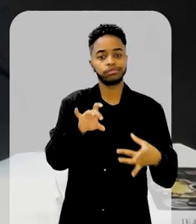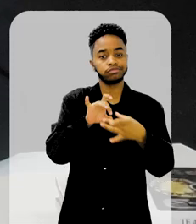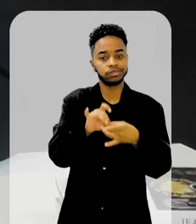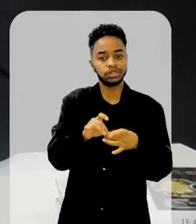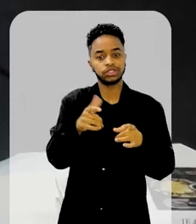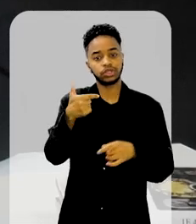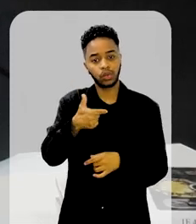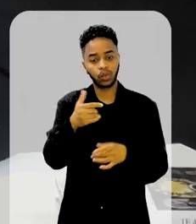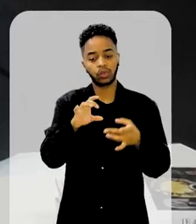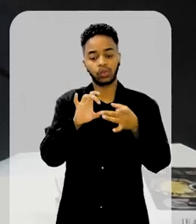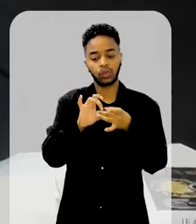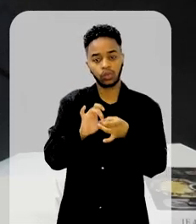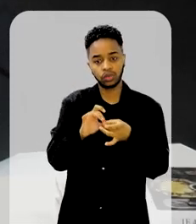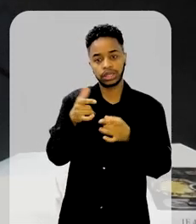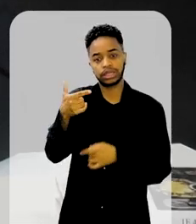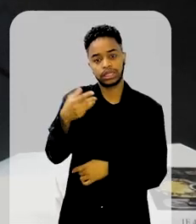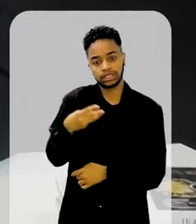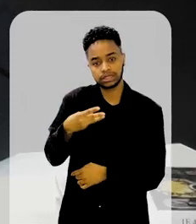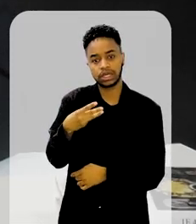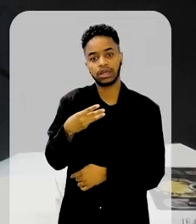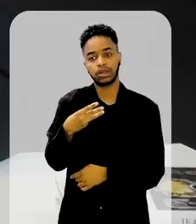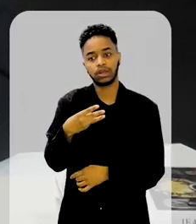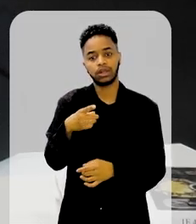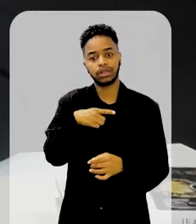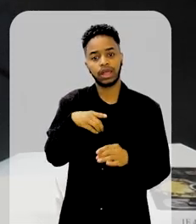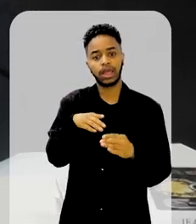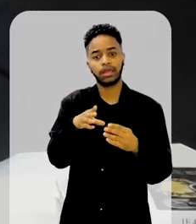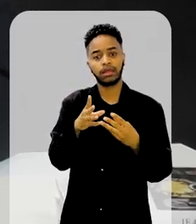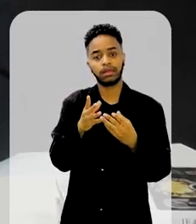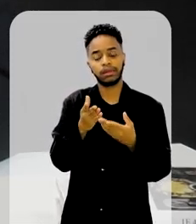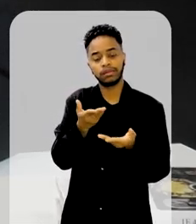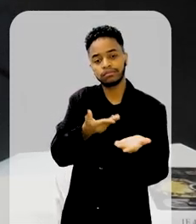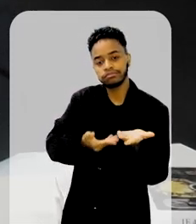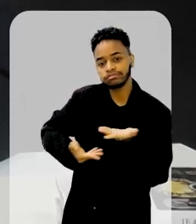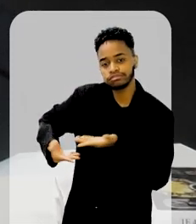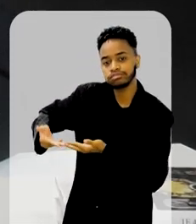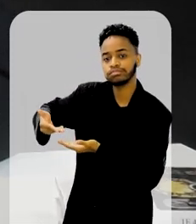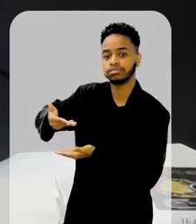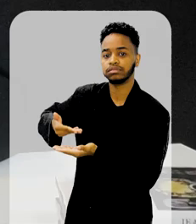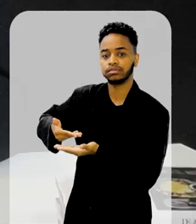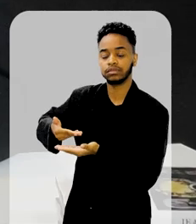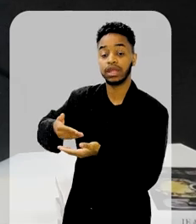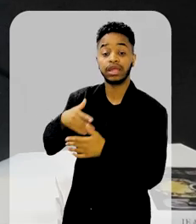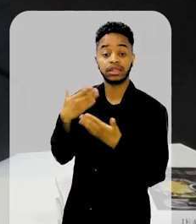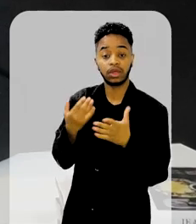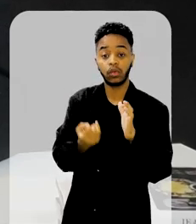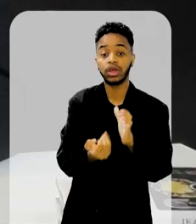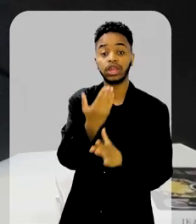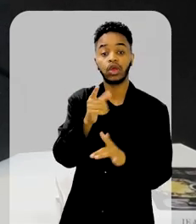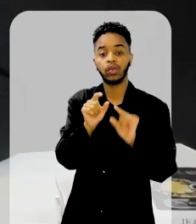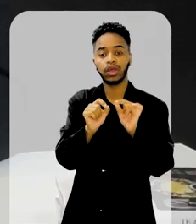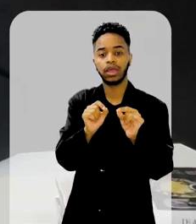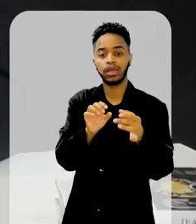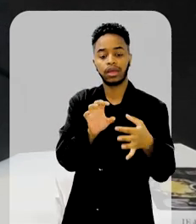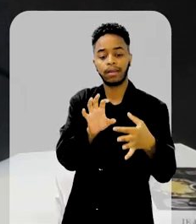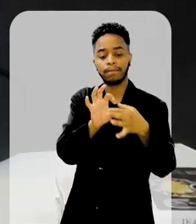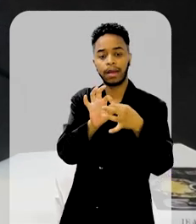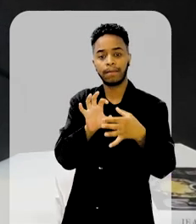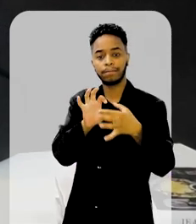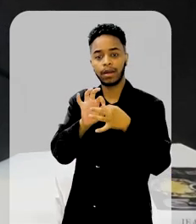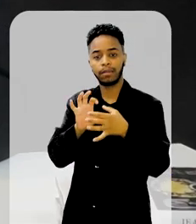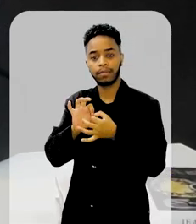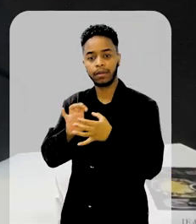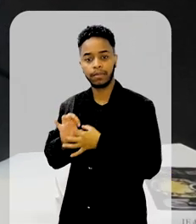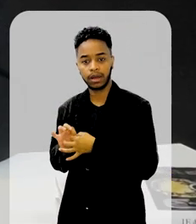setor a cromia do terceiro setor migra para PR pro carro e você cria essa